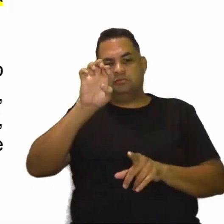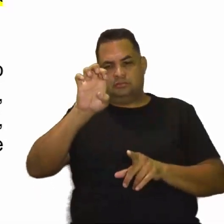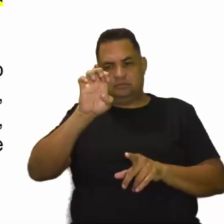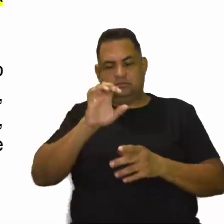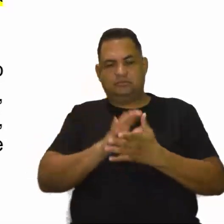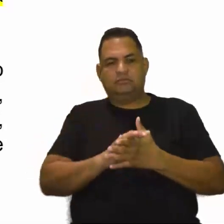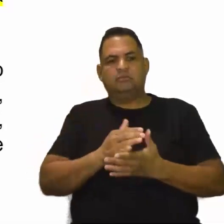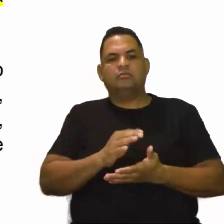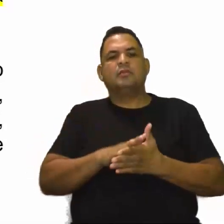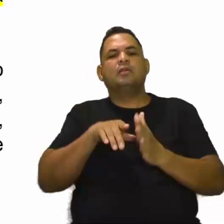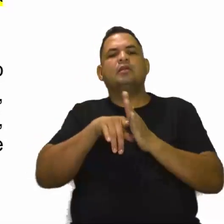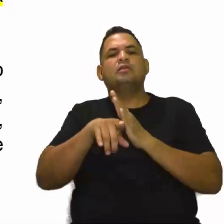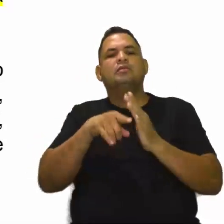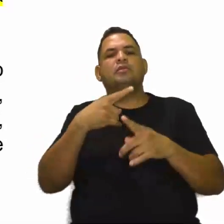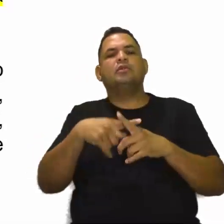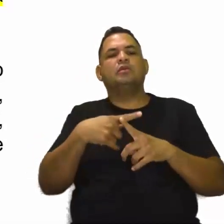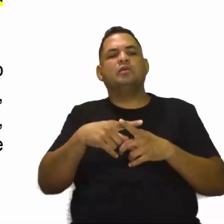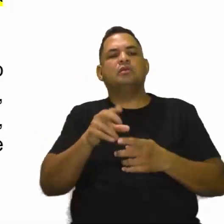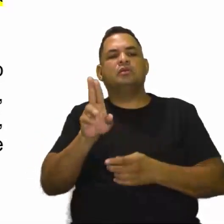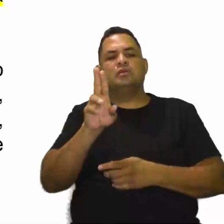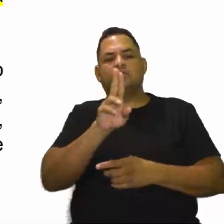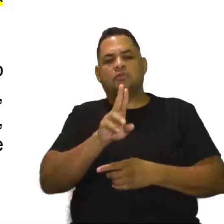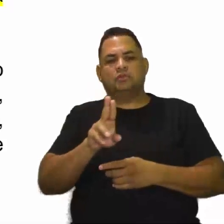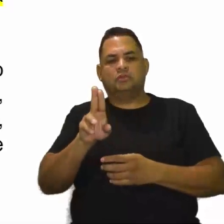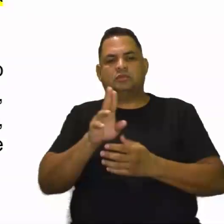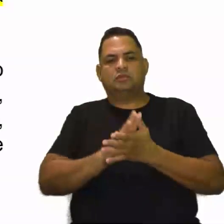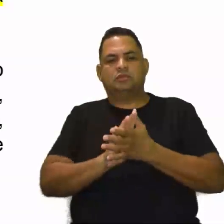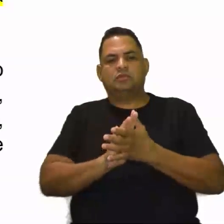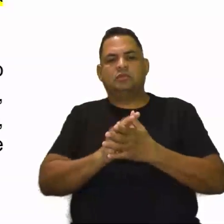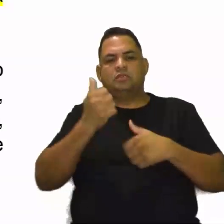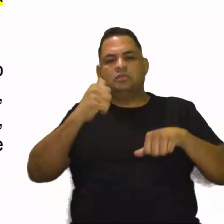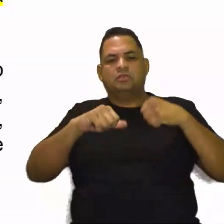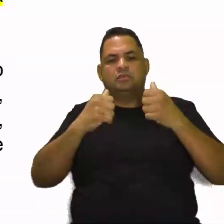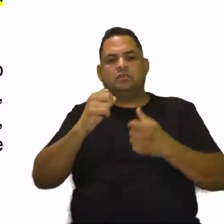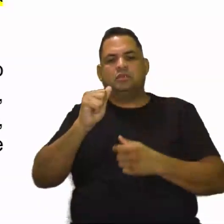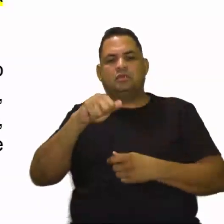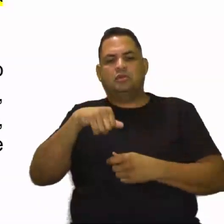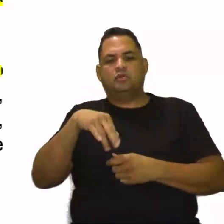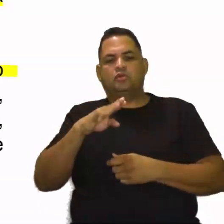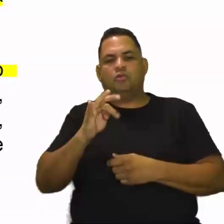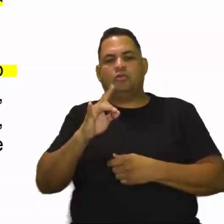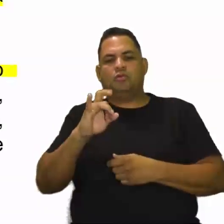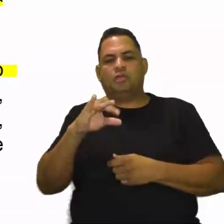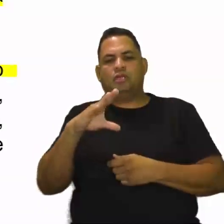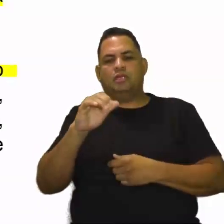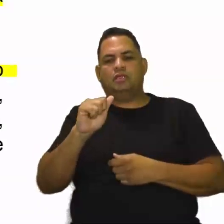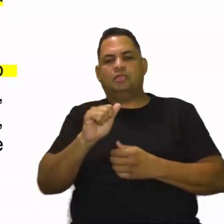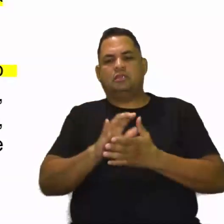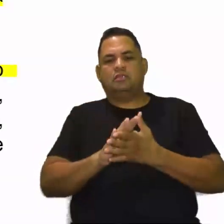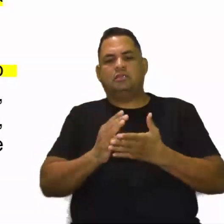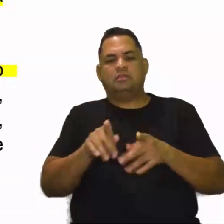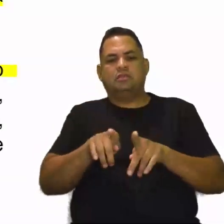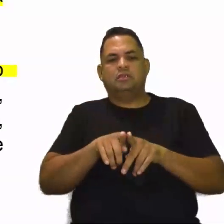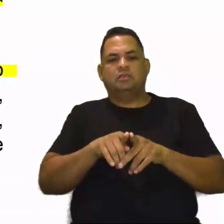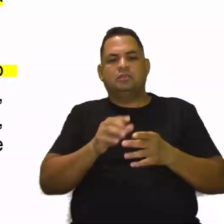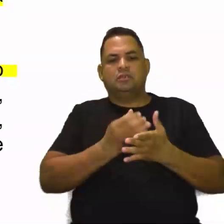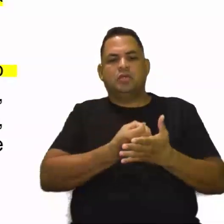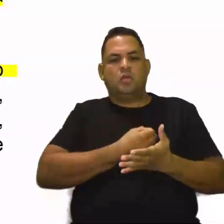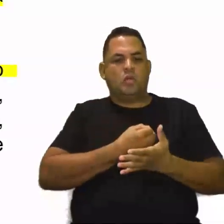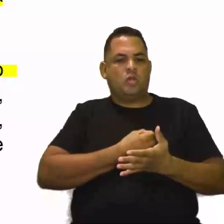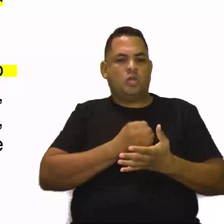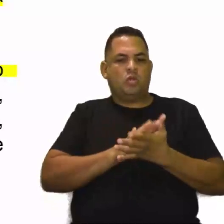E? Vamos lá. Através da avaliação antropométrica, além do levantamento